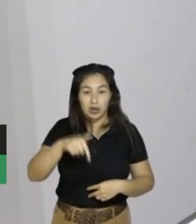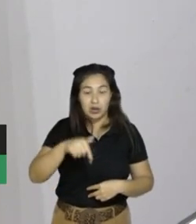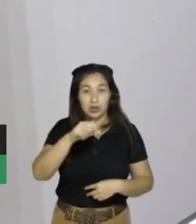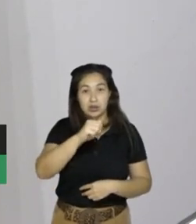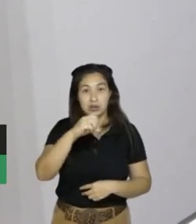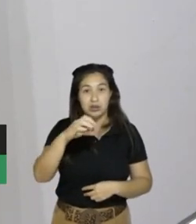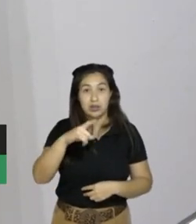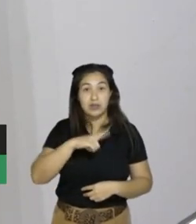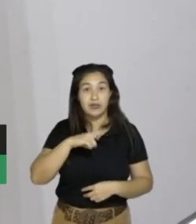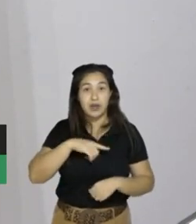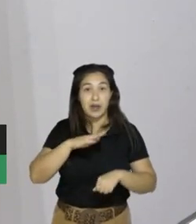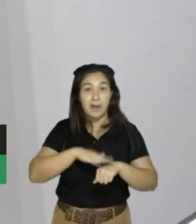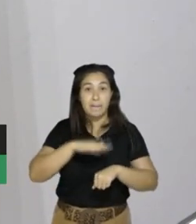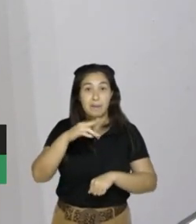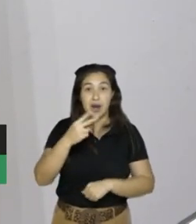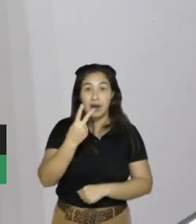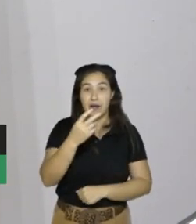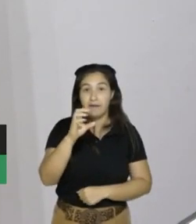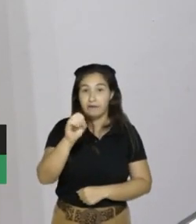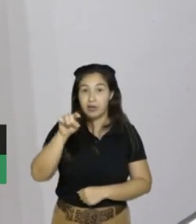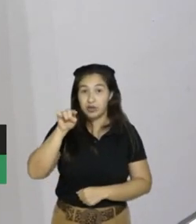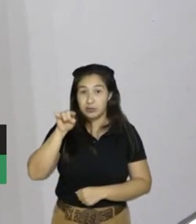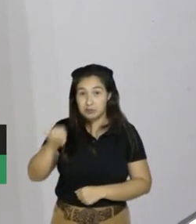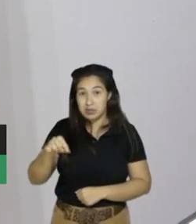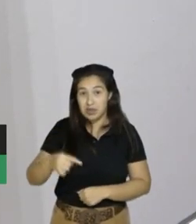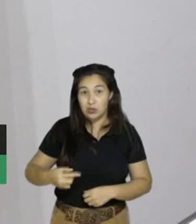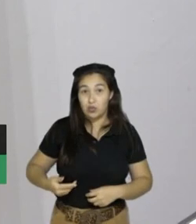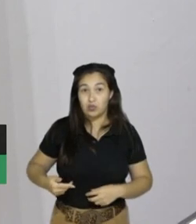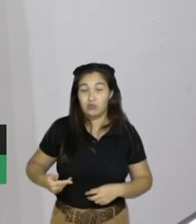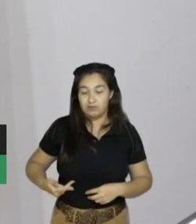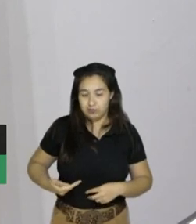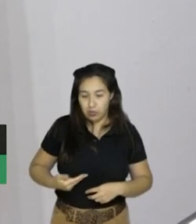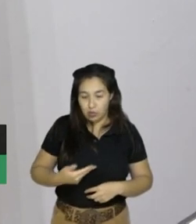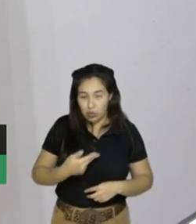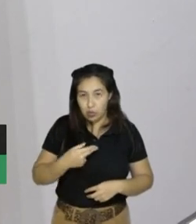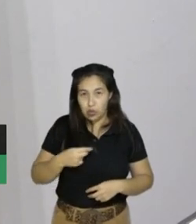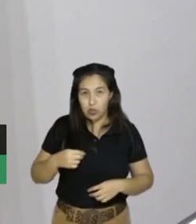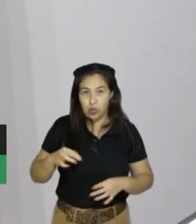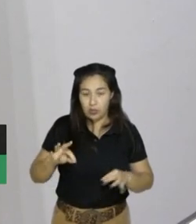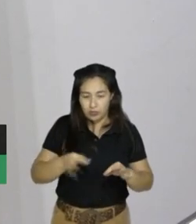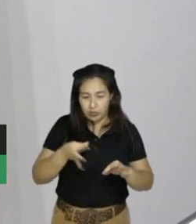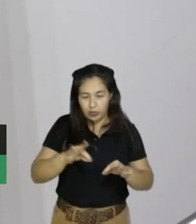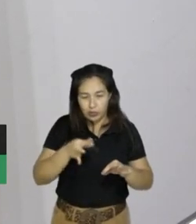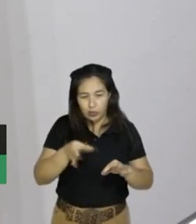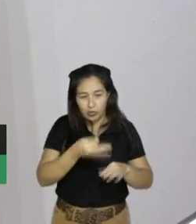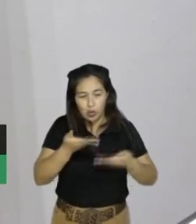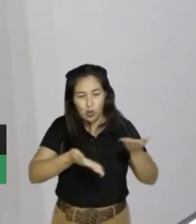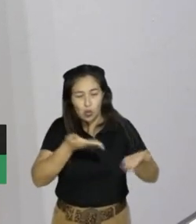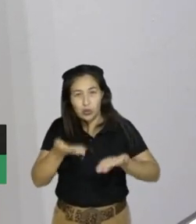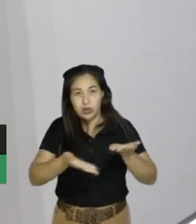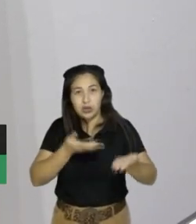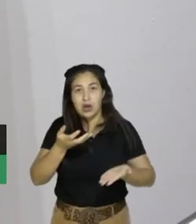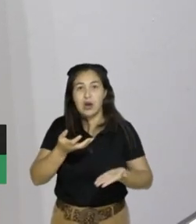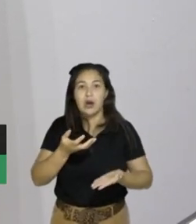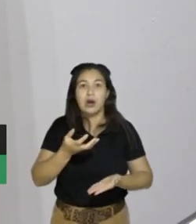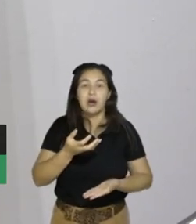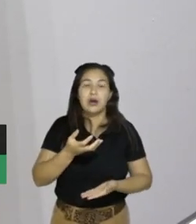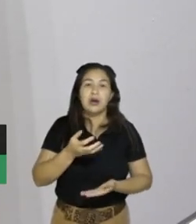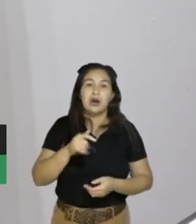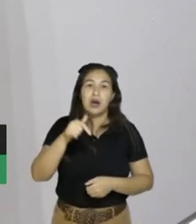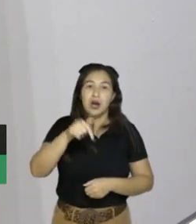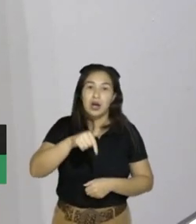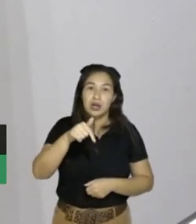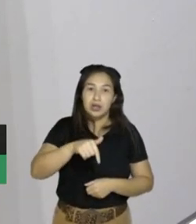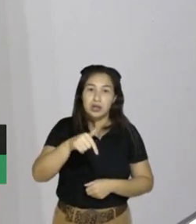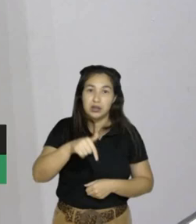uns dados de mais de 20 mil cirurgias de uma ação efetiva do governador Jorginho Mello que